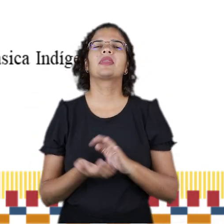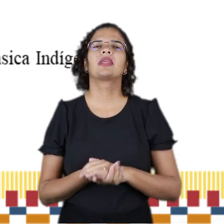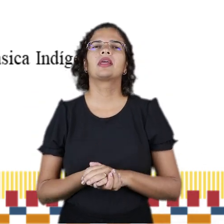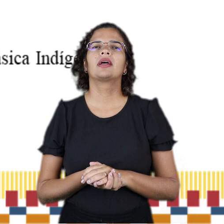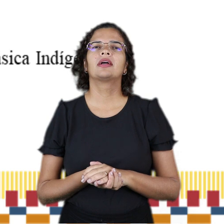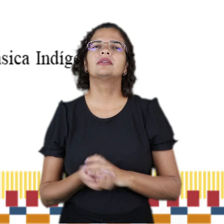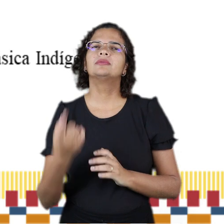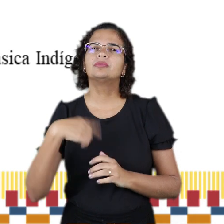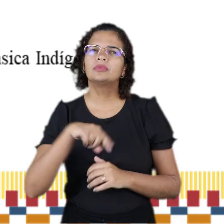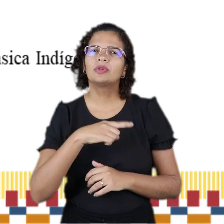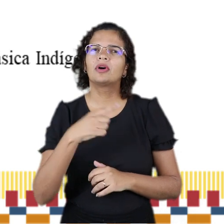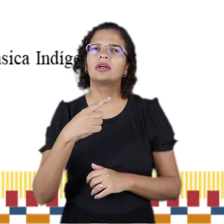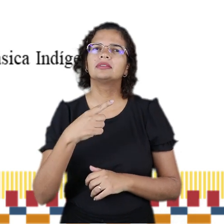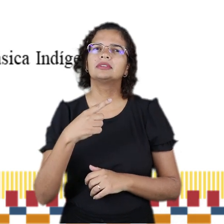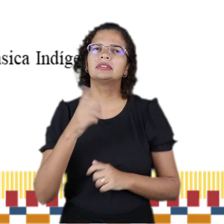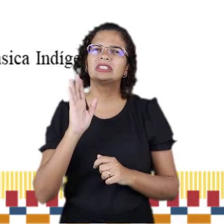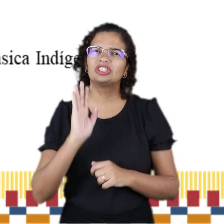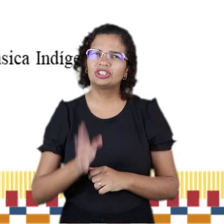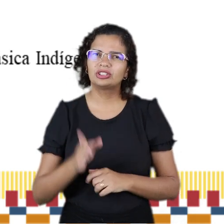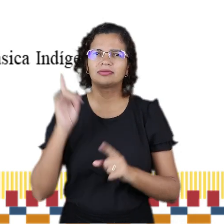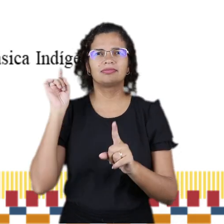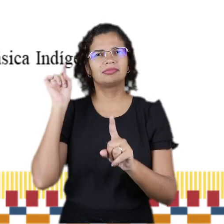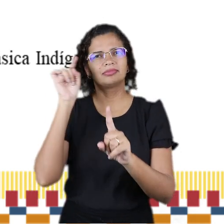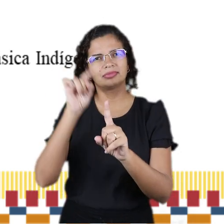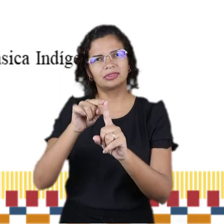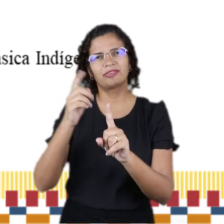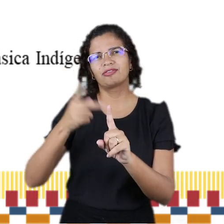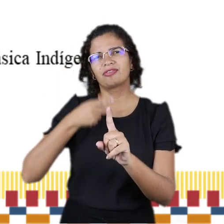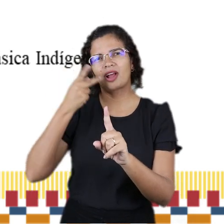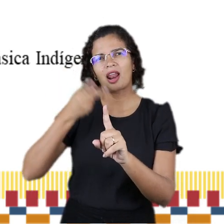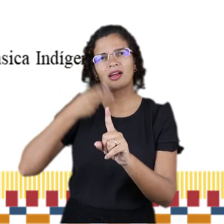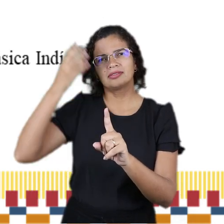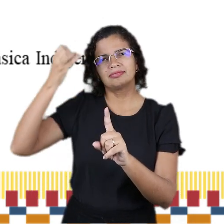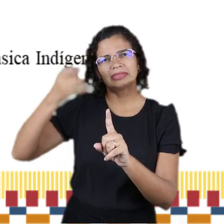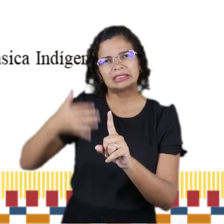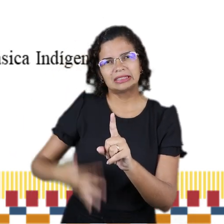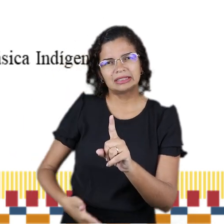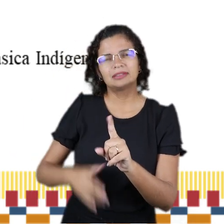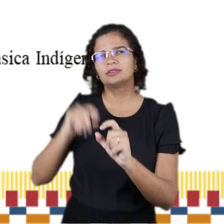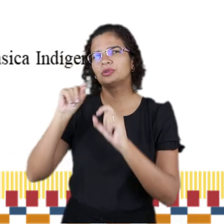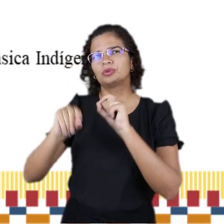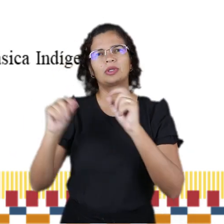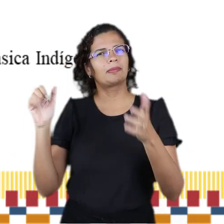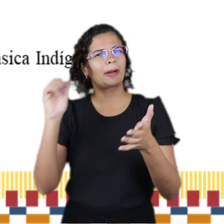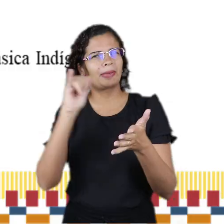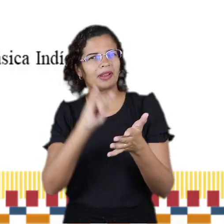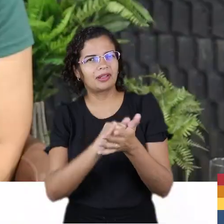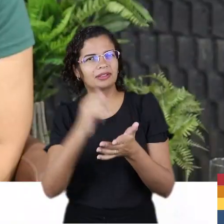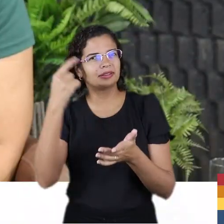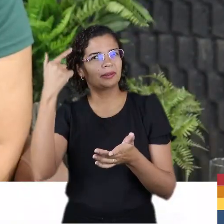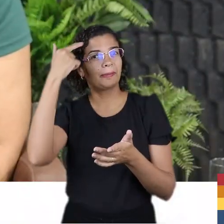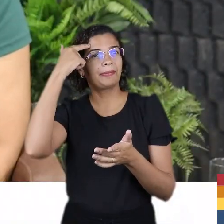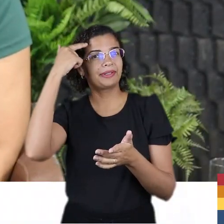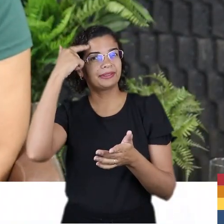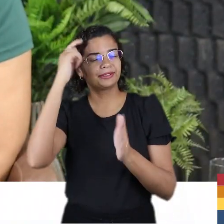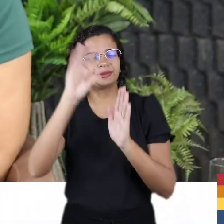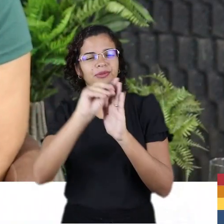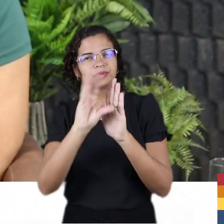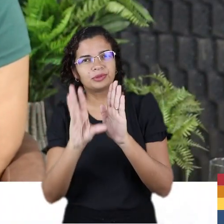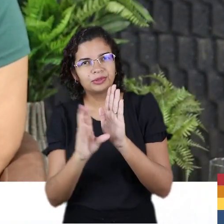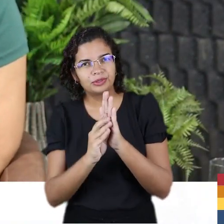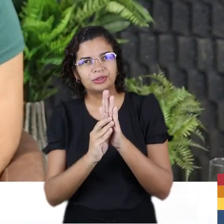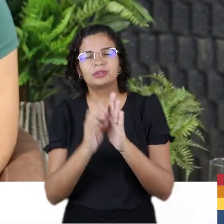terra, serviço social e tantos outros. Então, Patrícia, é bem interessante do jeito